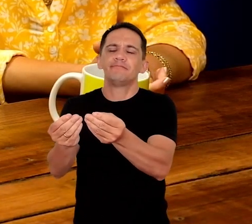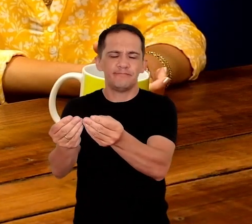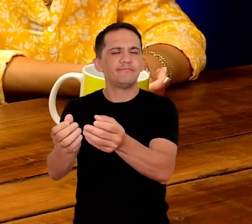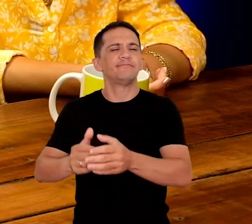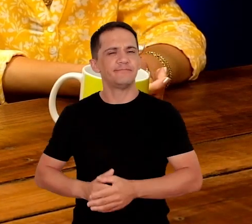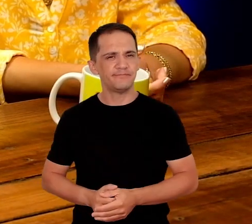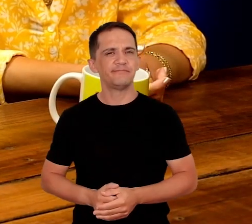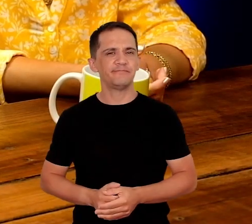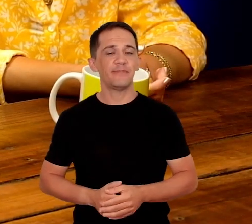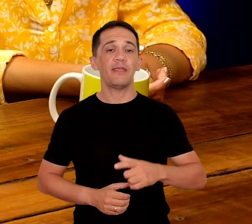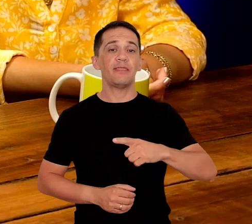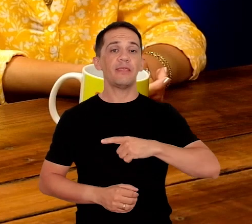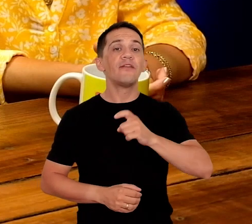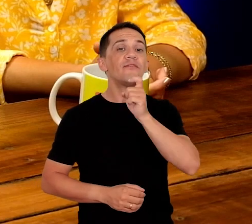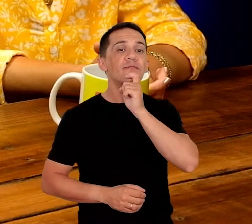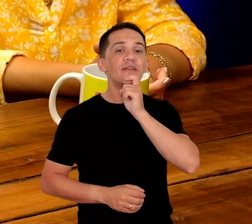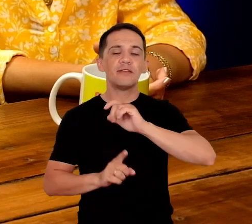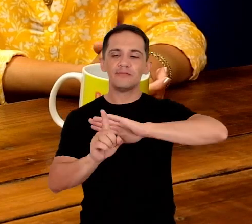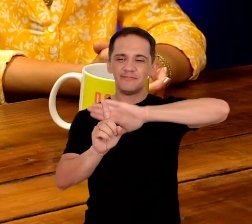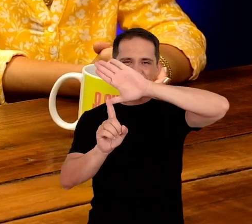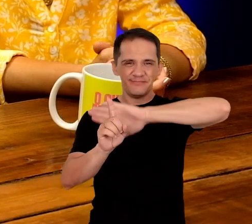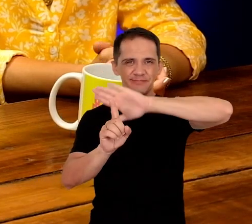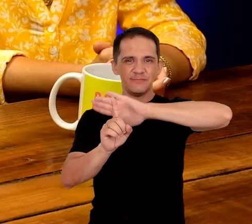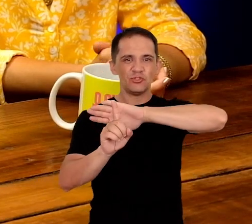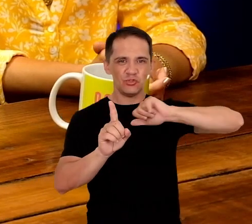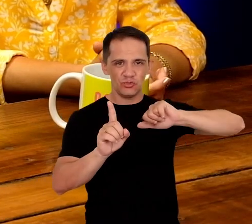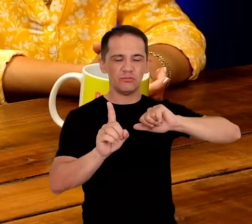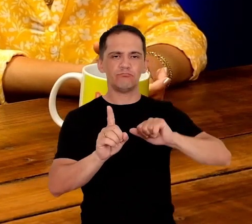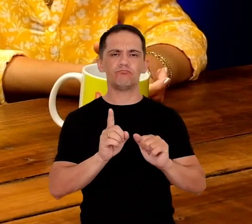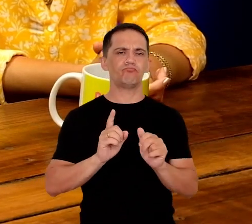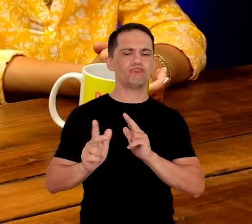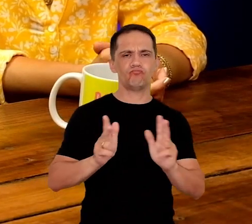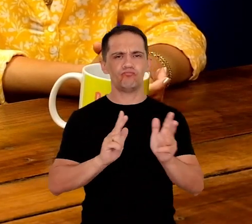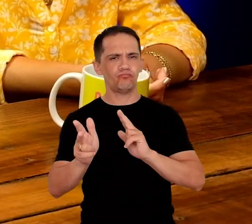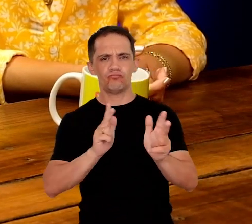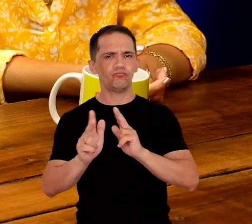gente usa o fundo verde, né? Então insere lá